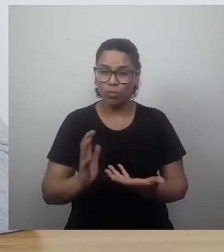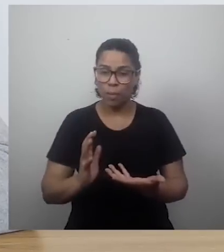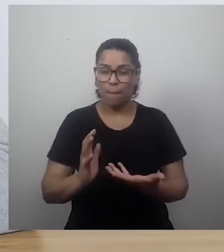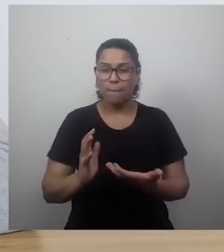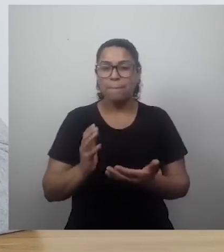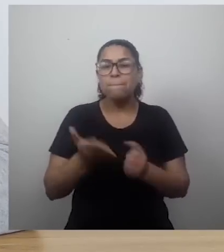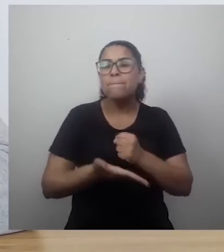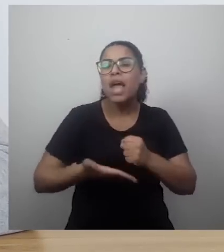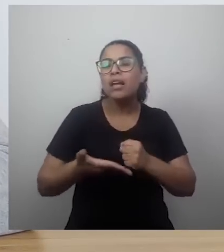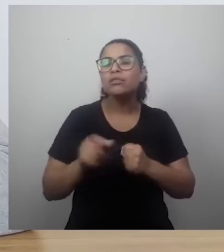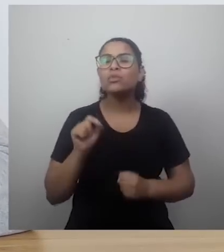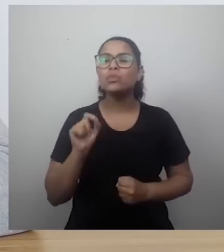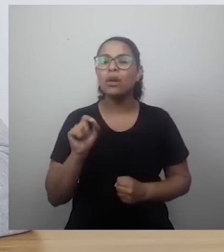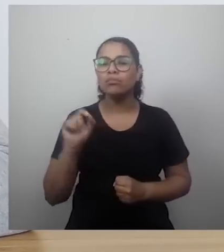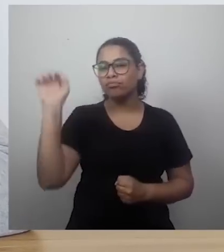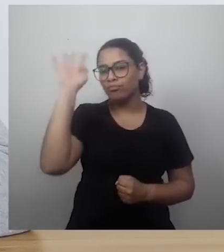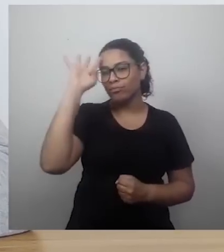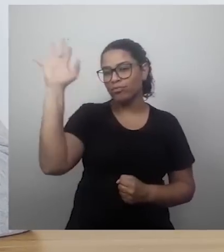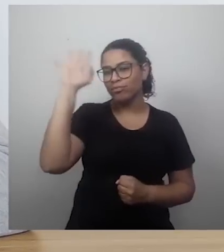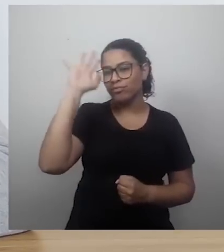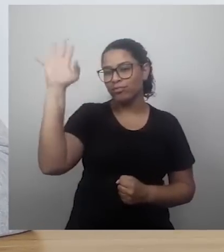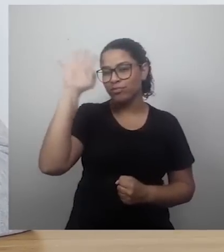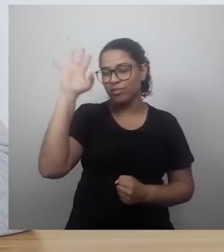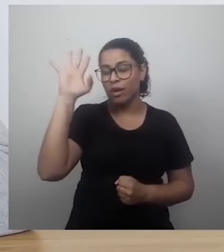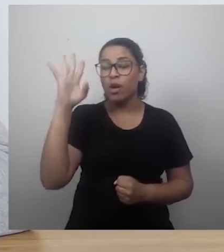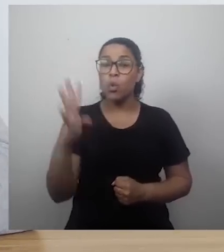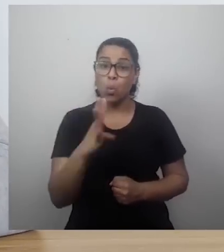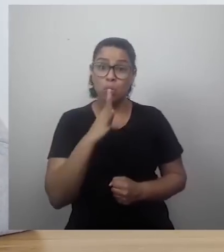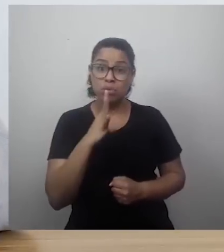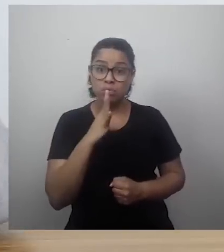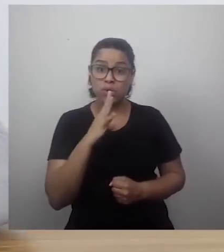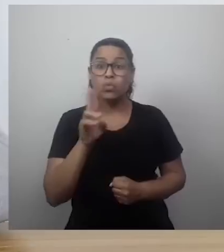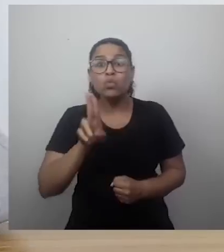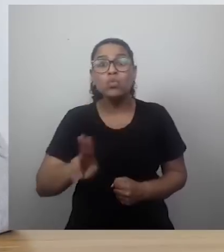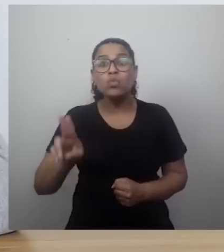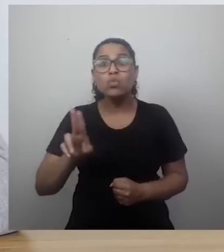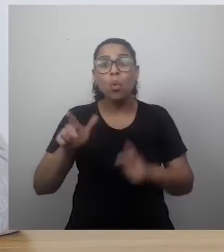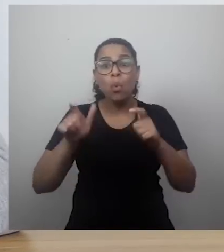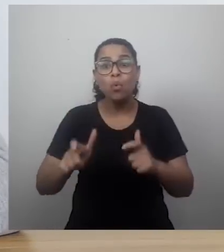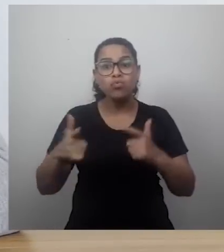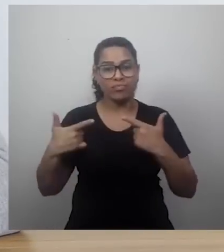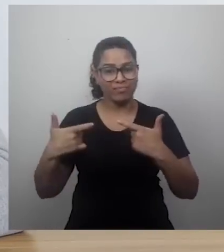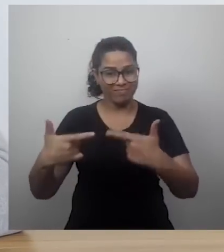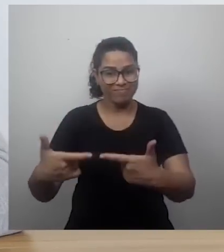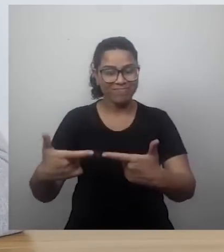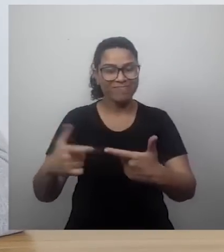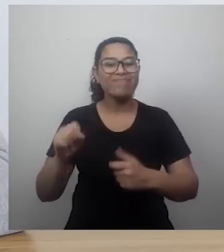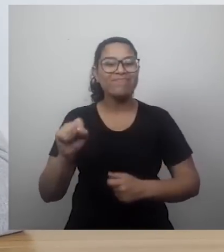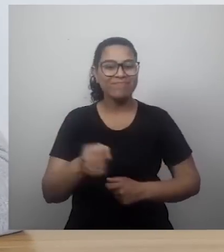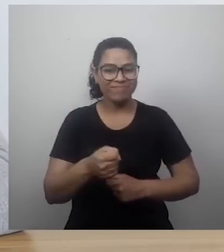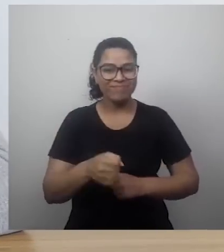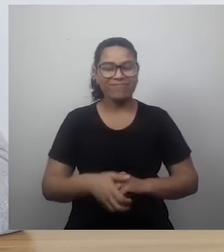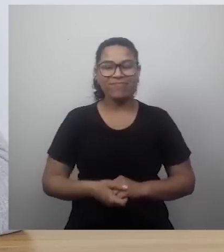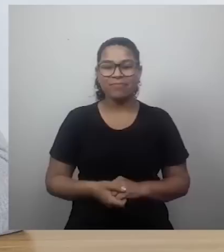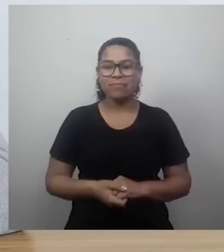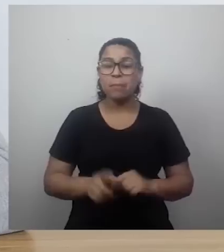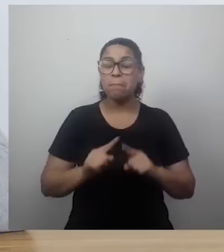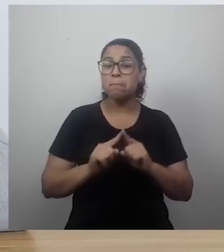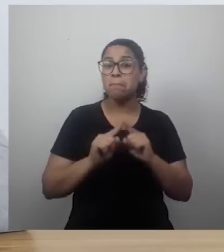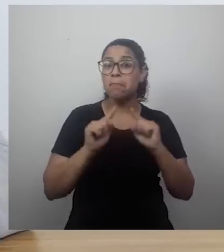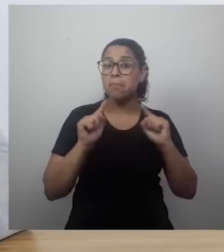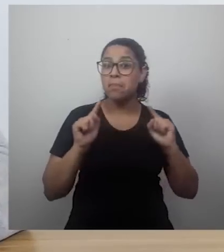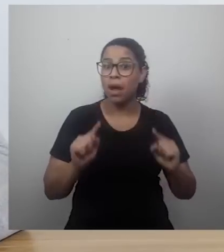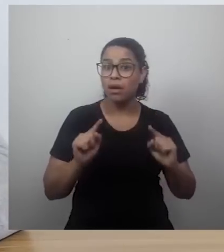em princípios filosóficos e seus conhecimentos foram utilizados em guerras. Mas podemos chamar de